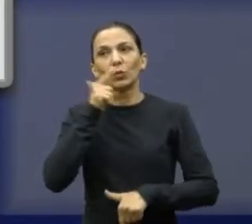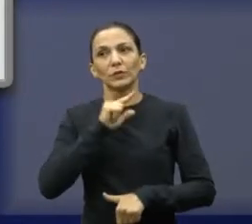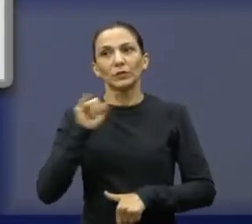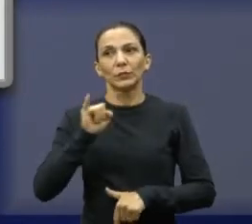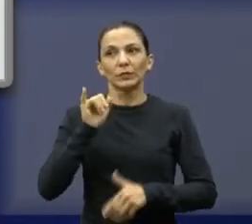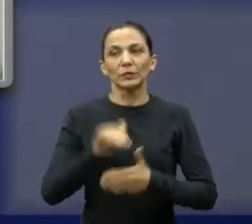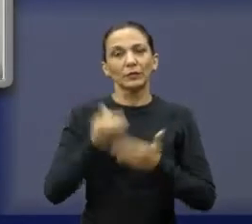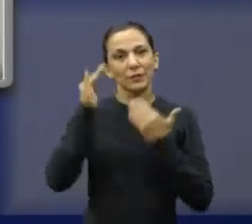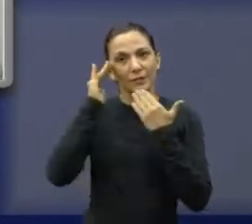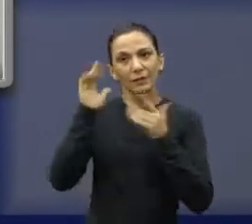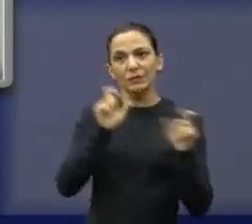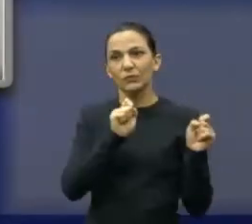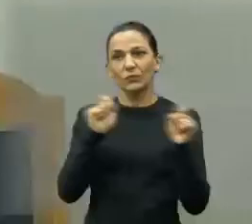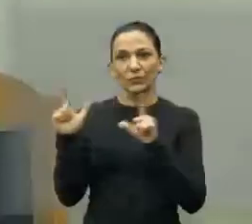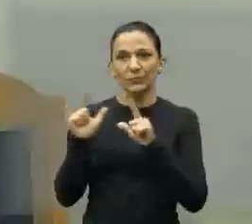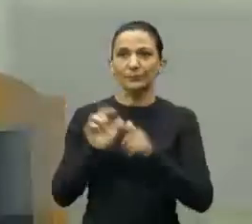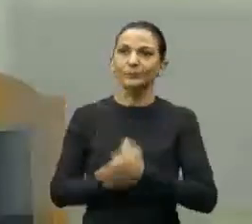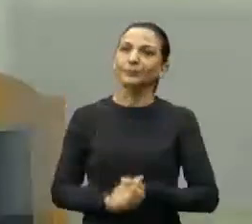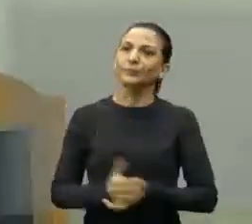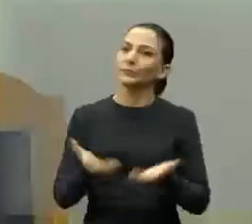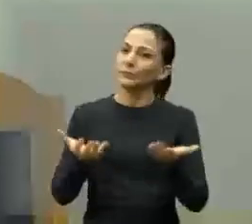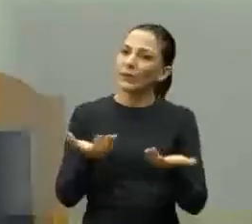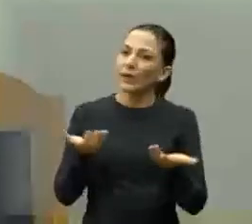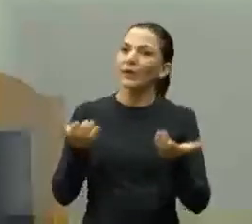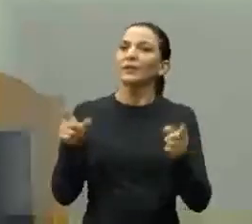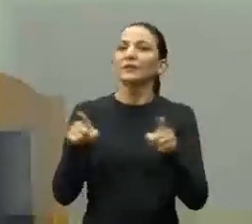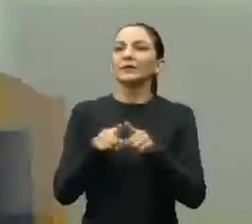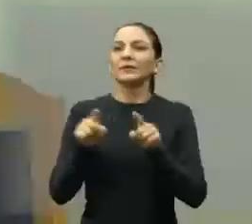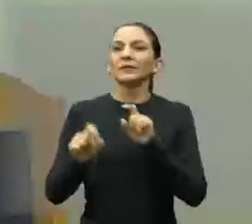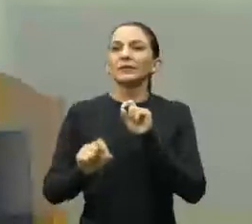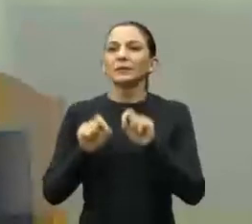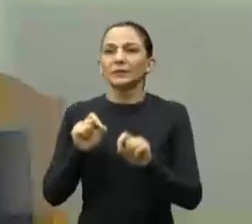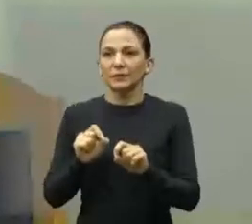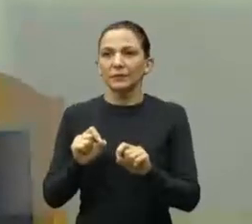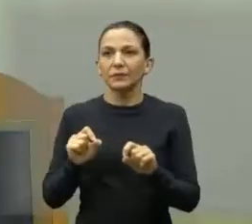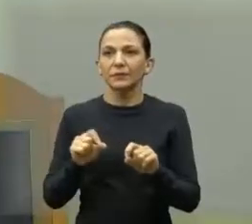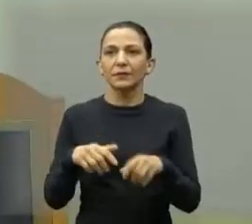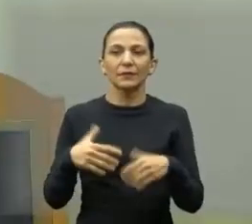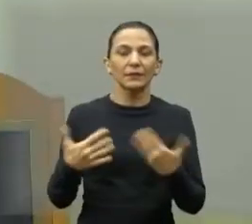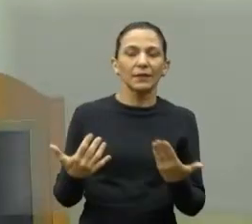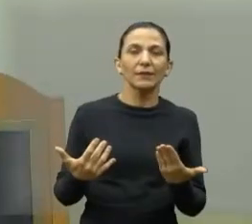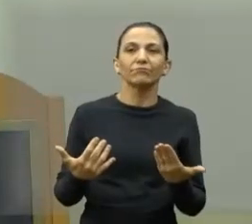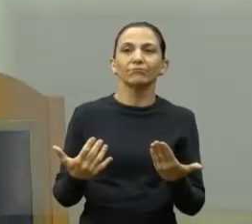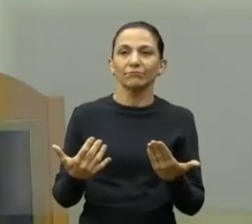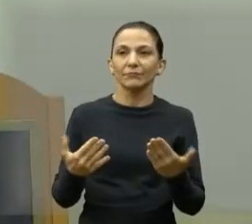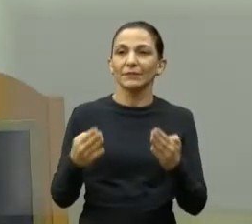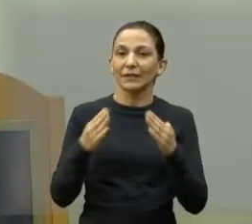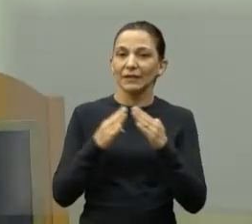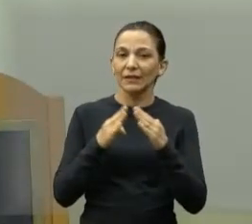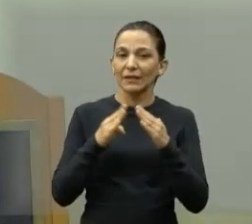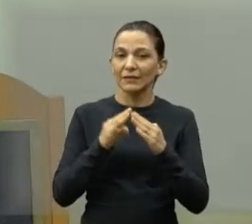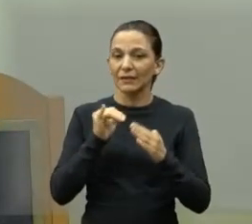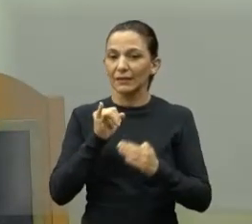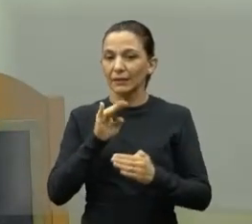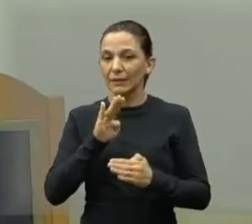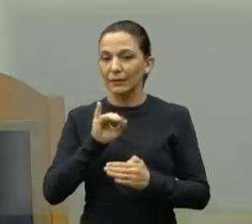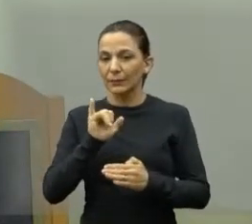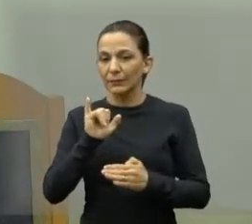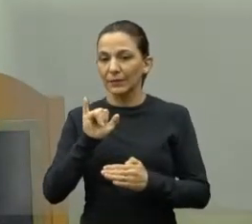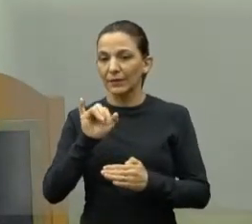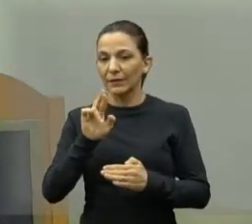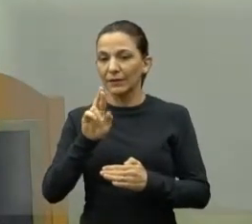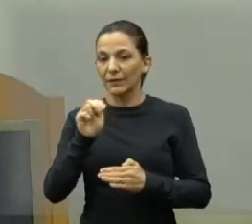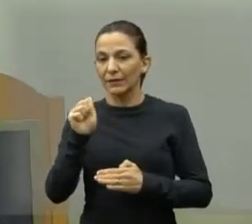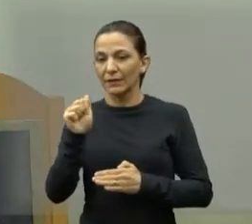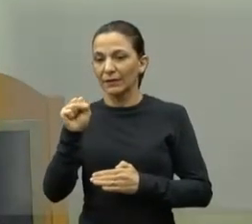obrigado Mari, obrigado pelas fotos. Eu quero que também, enfim, né? A casa dos Ibirás começou a ser entregue, né? Já estão morando